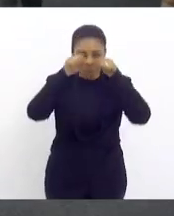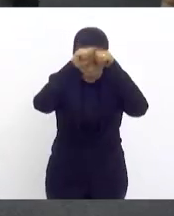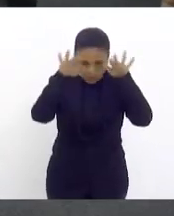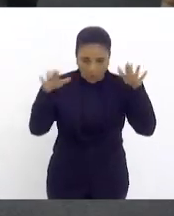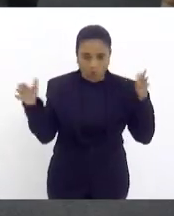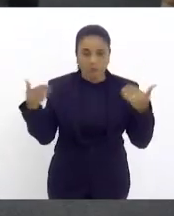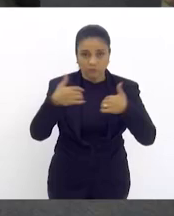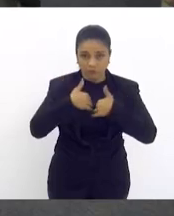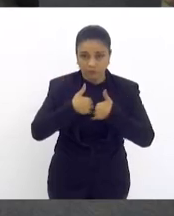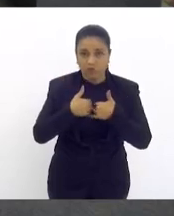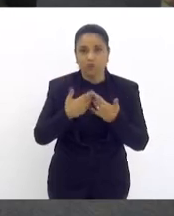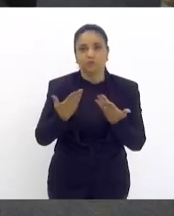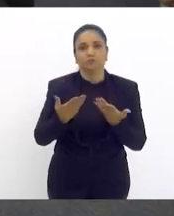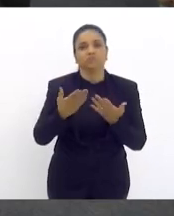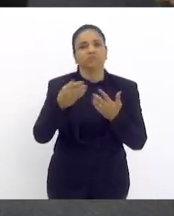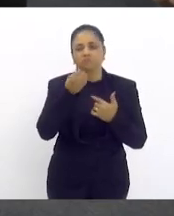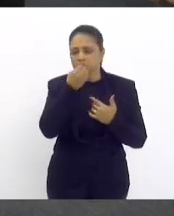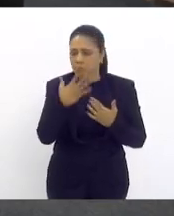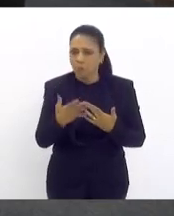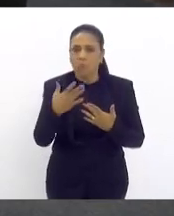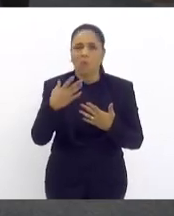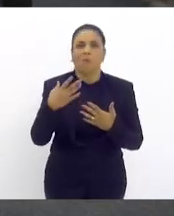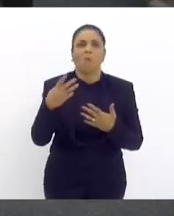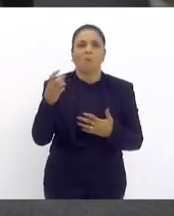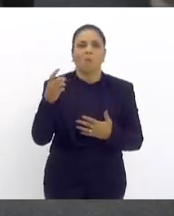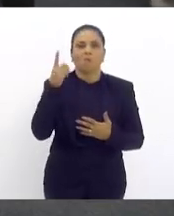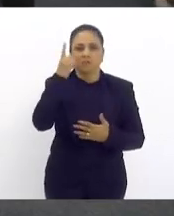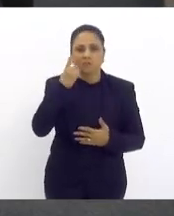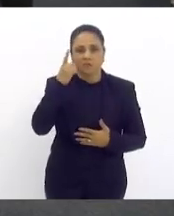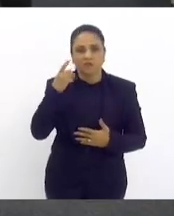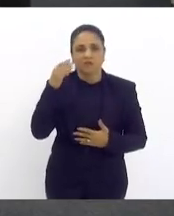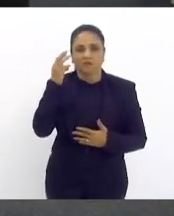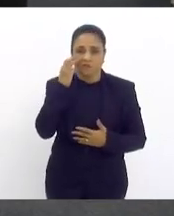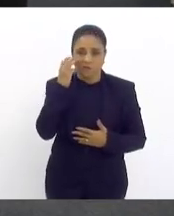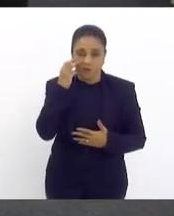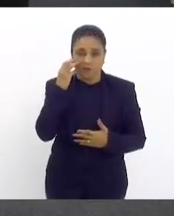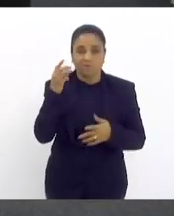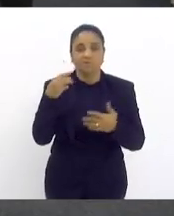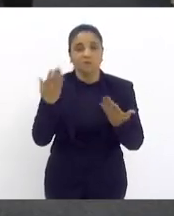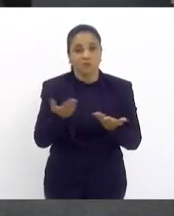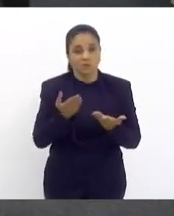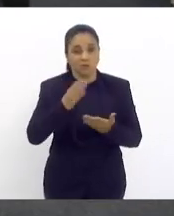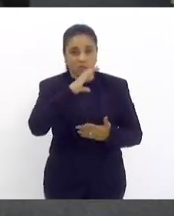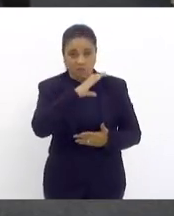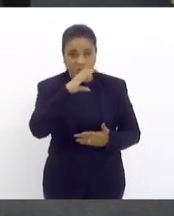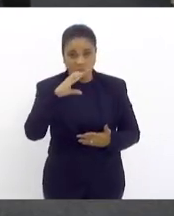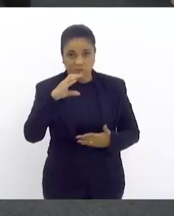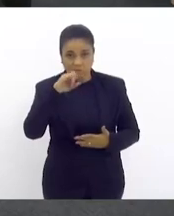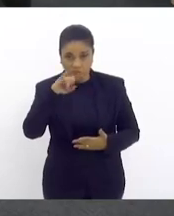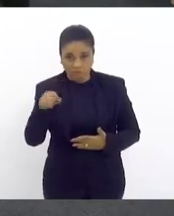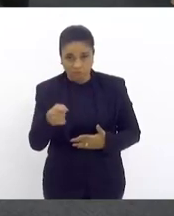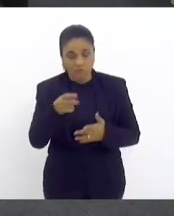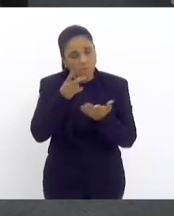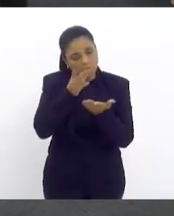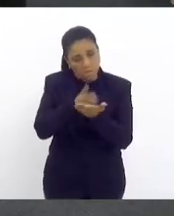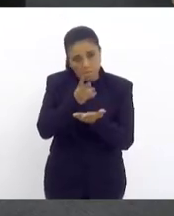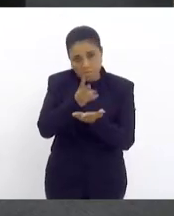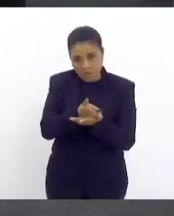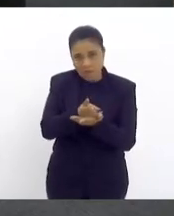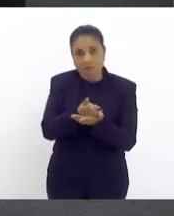valdeck e dizer que hoje por exemplo a ccj nessa mesma esteira da